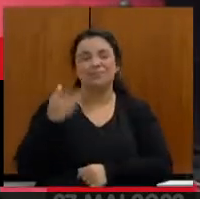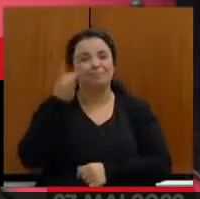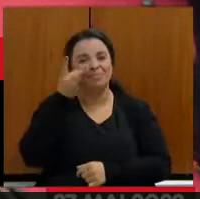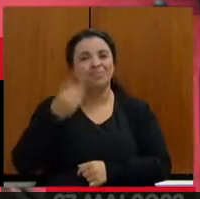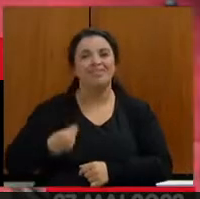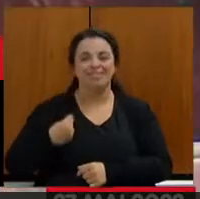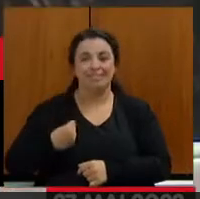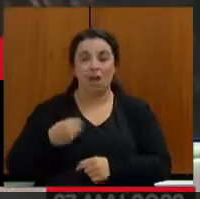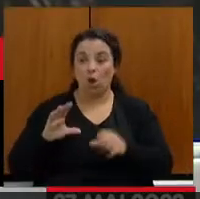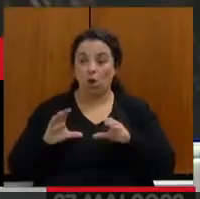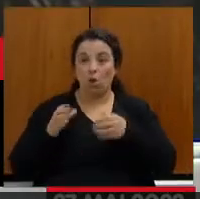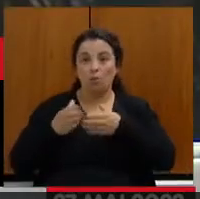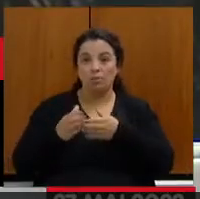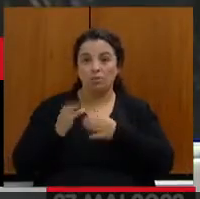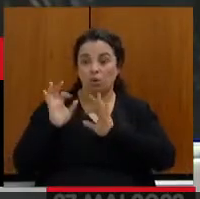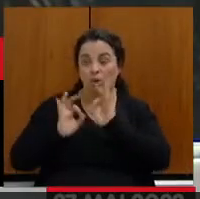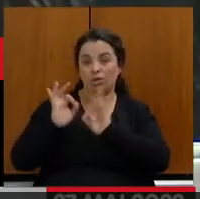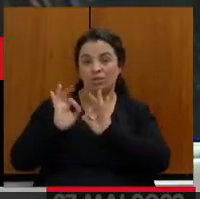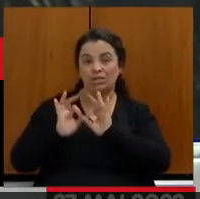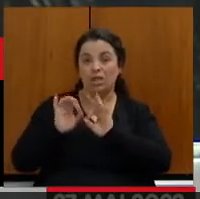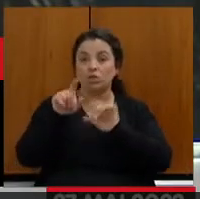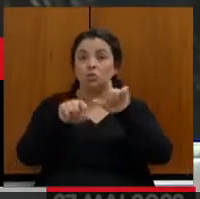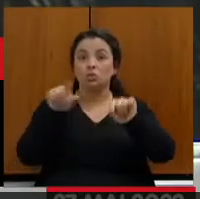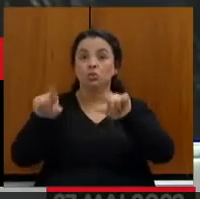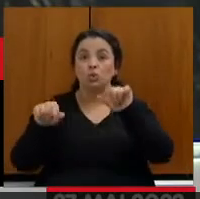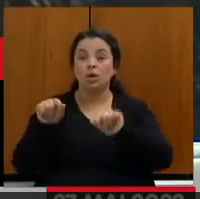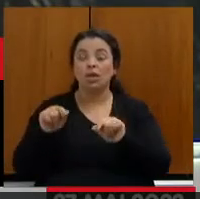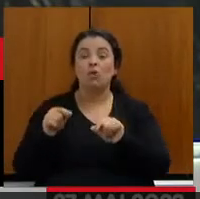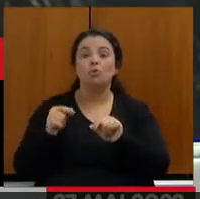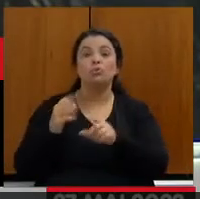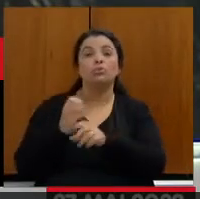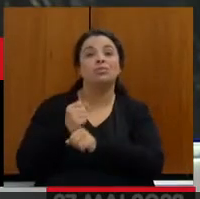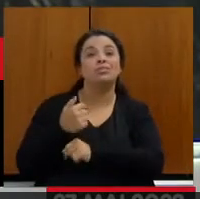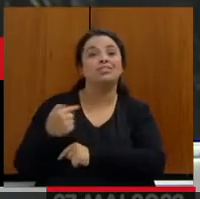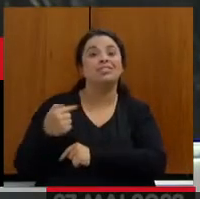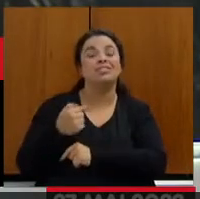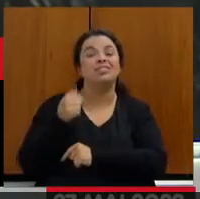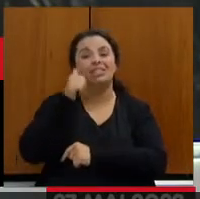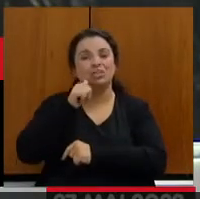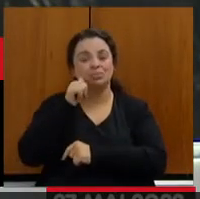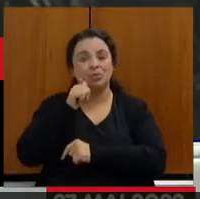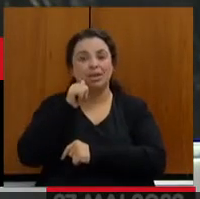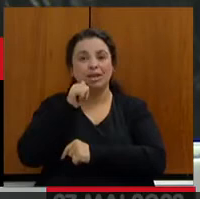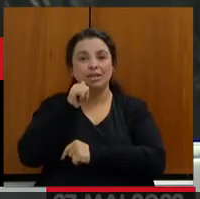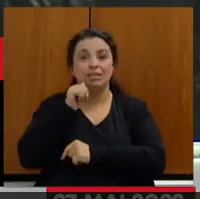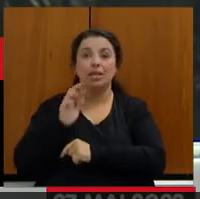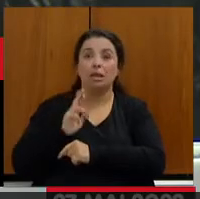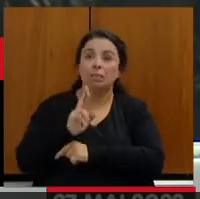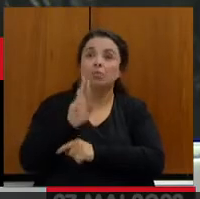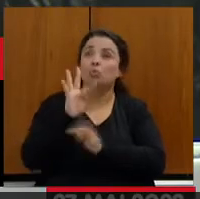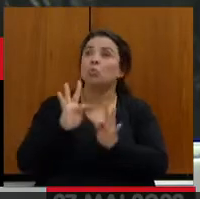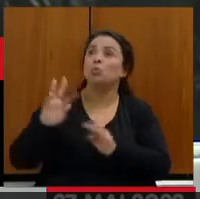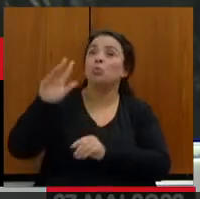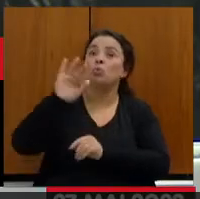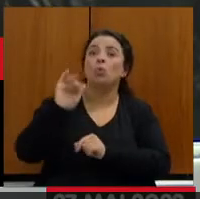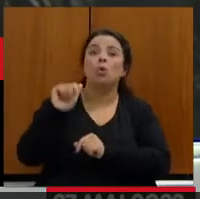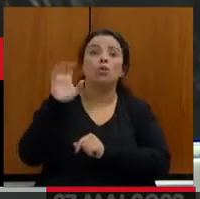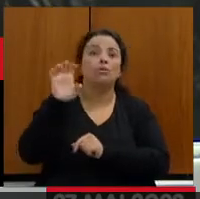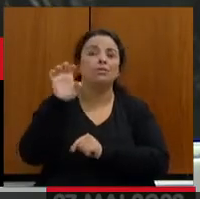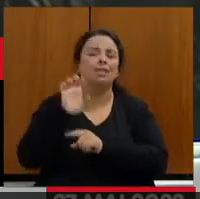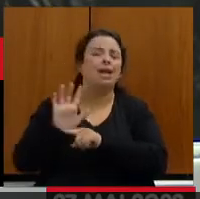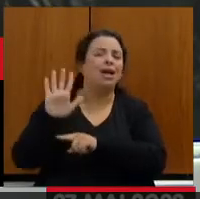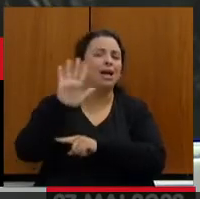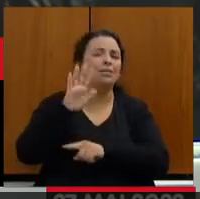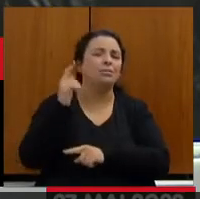sempre-vivas selecionou 77 mulheres abrangendo Todo o estado de Minas Gerais todas as regiões todas as